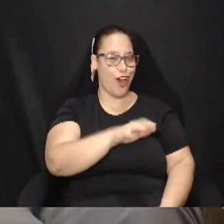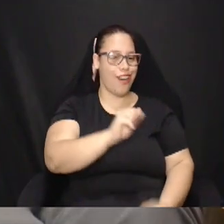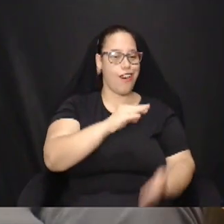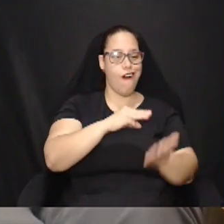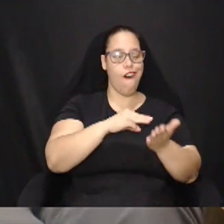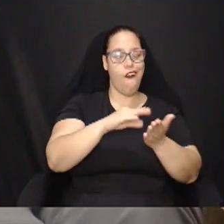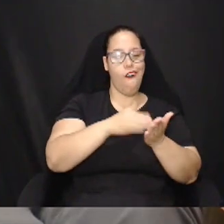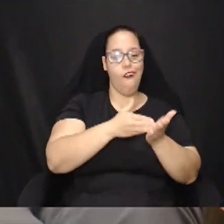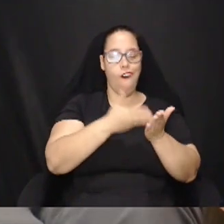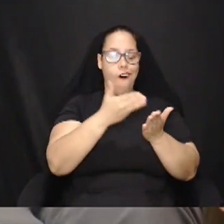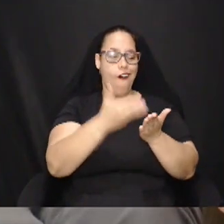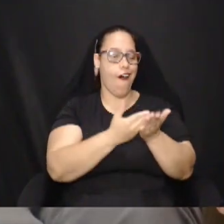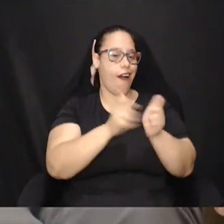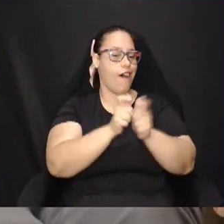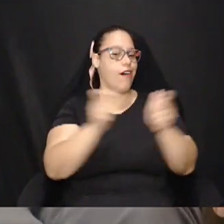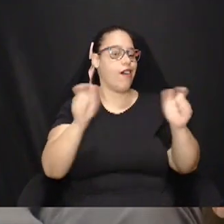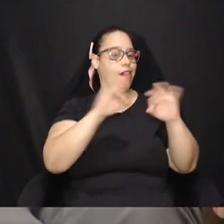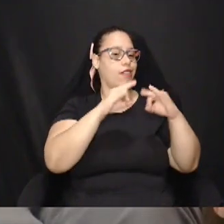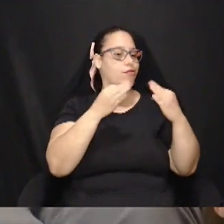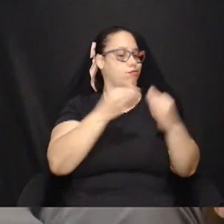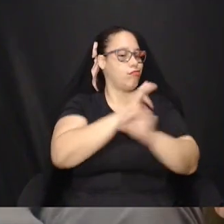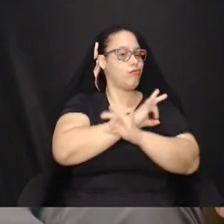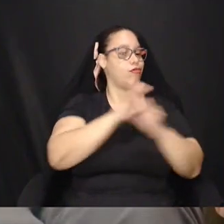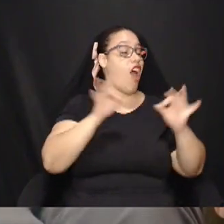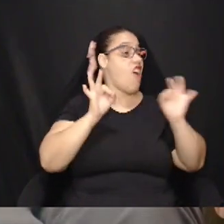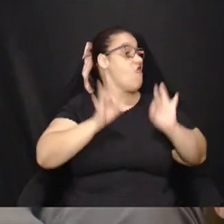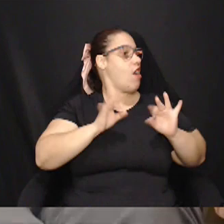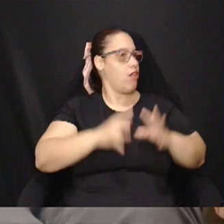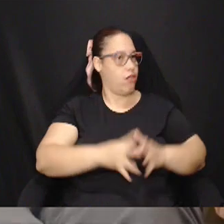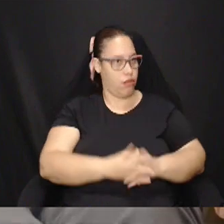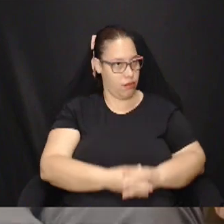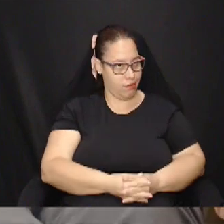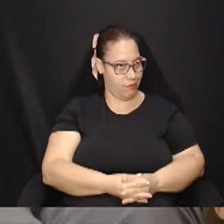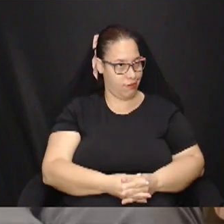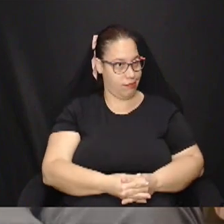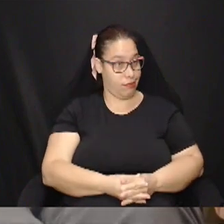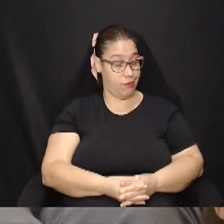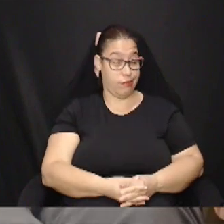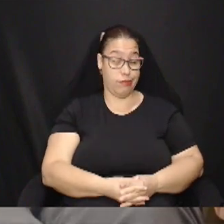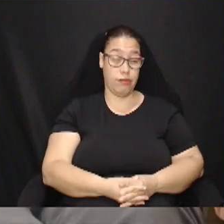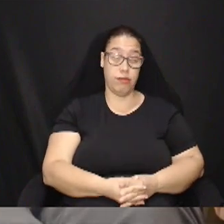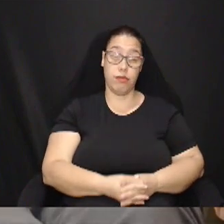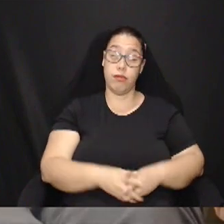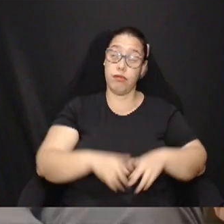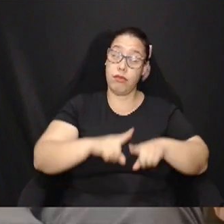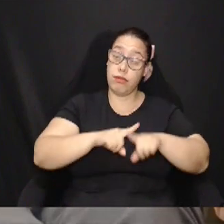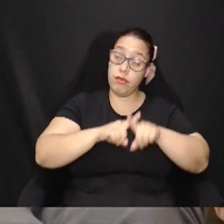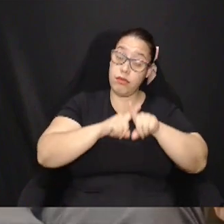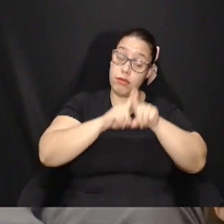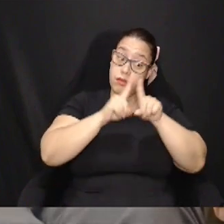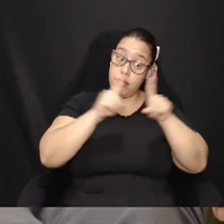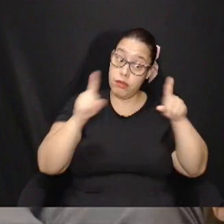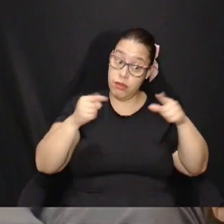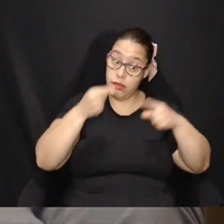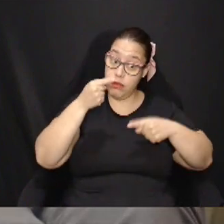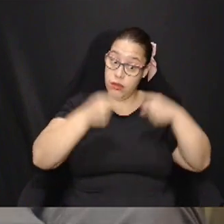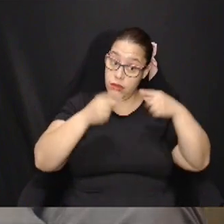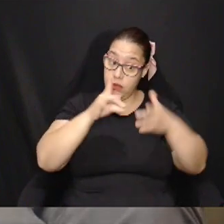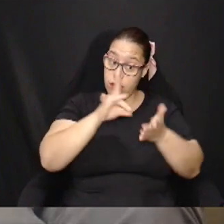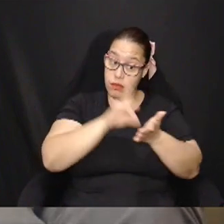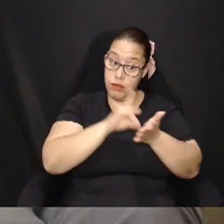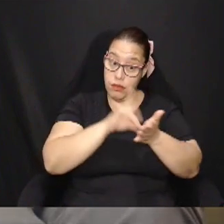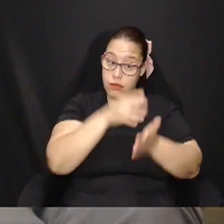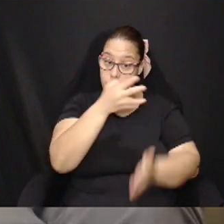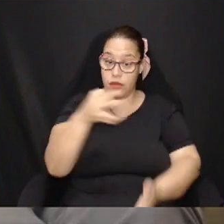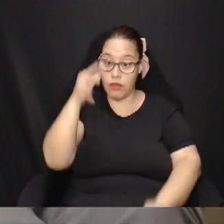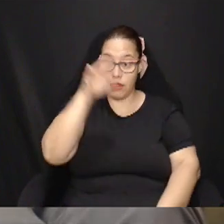comercial da família verdade. De margarina. Mas poucas vezes a gente debateu, de fato, numa planilha, quanto custa ter um filho,